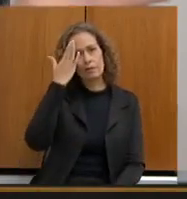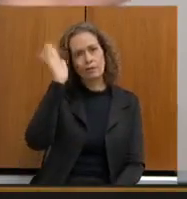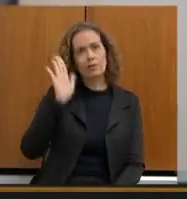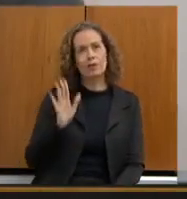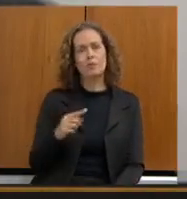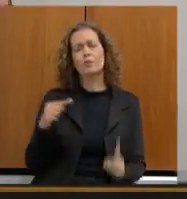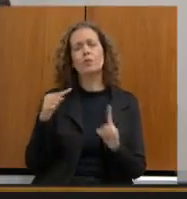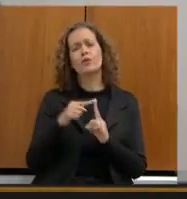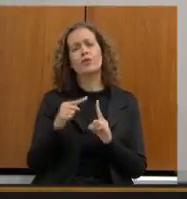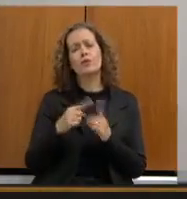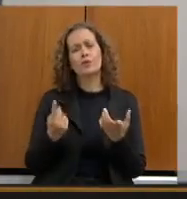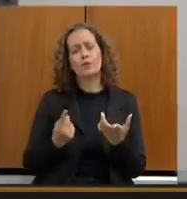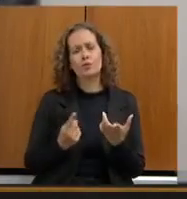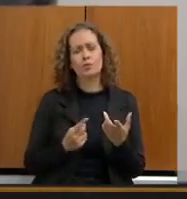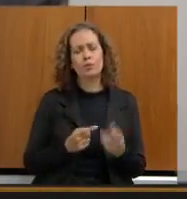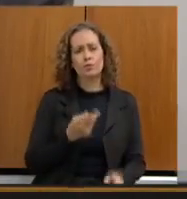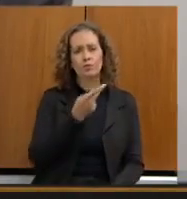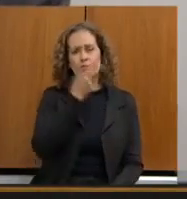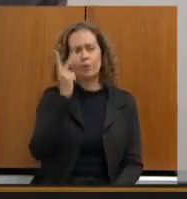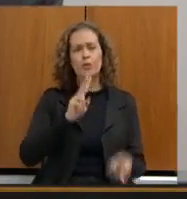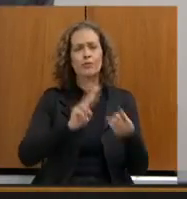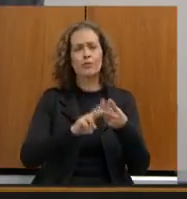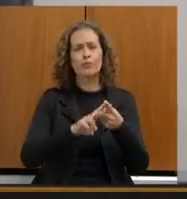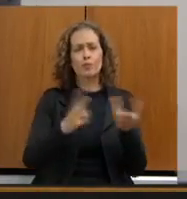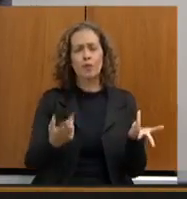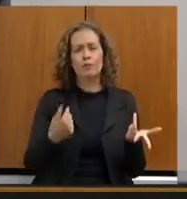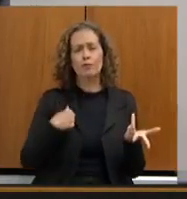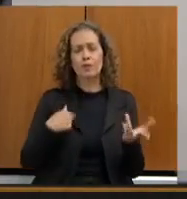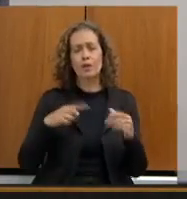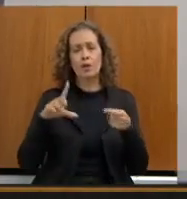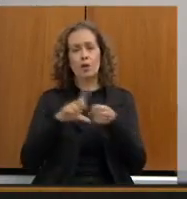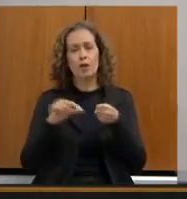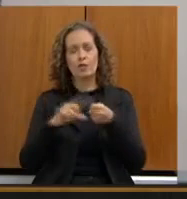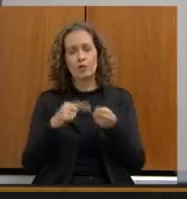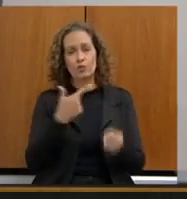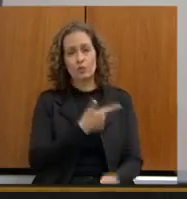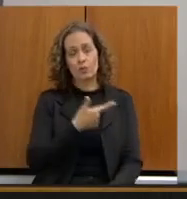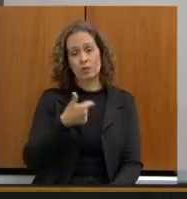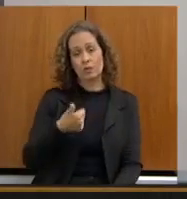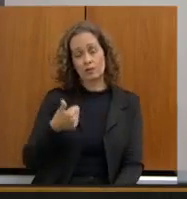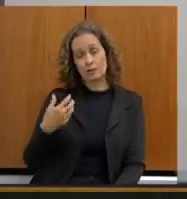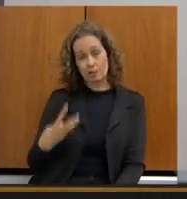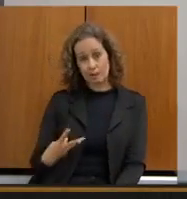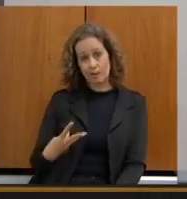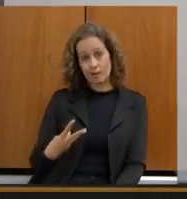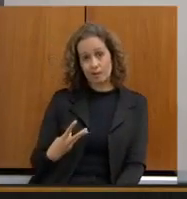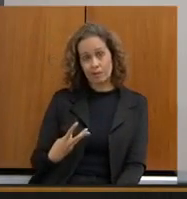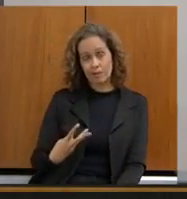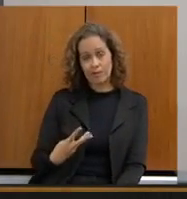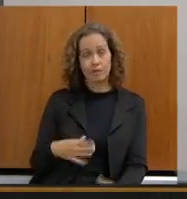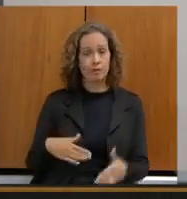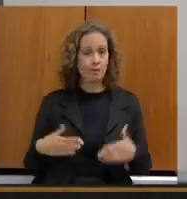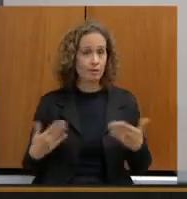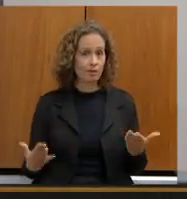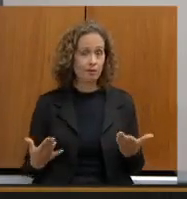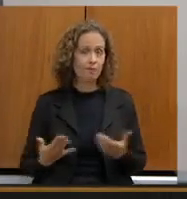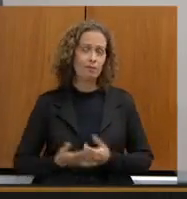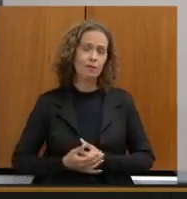que que tipo de preso o artigo 10 que eu estou me referindo 213 então é